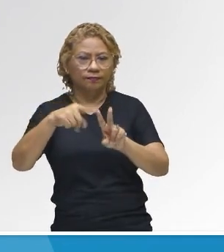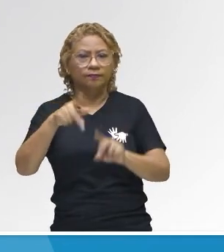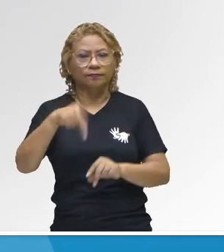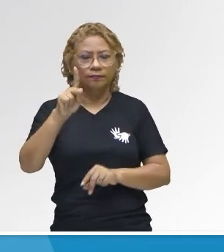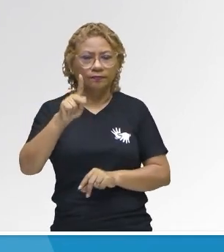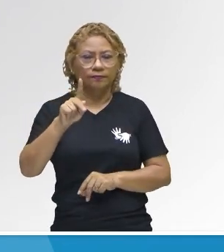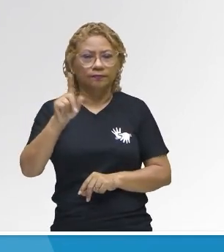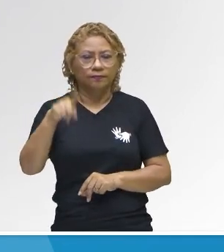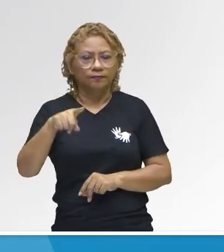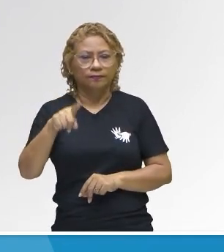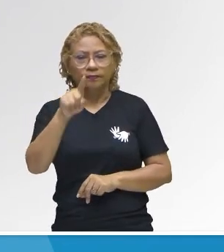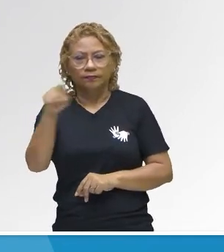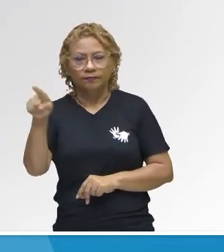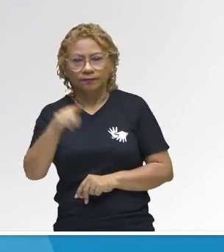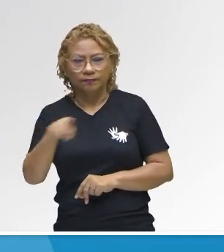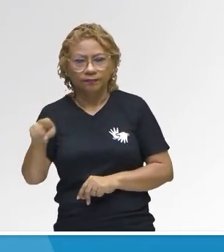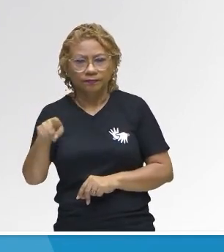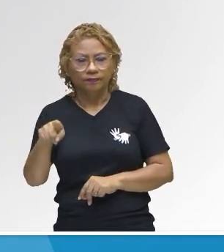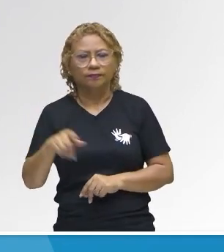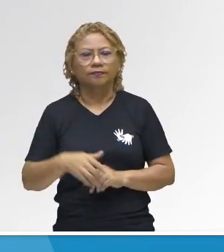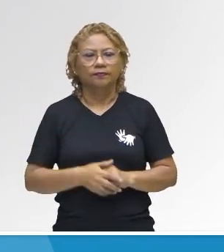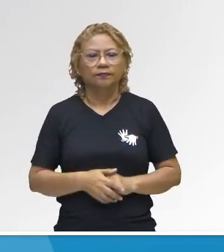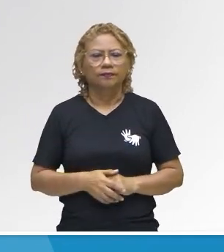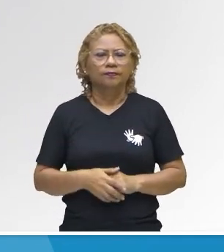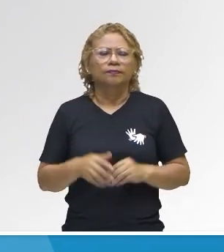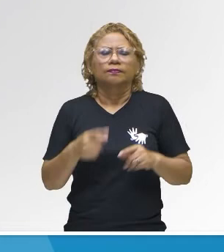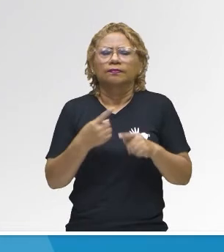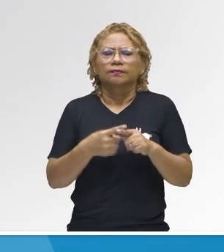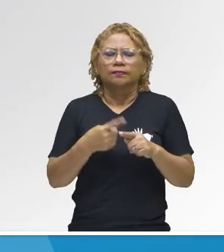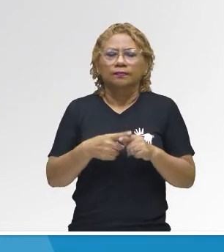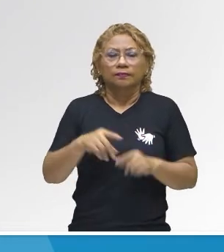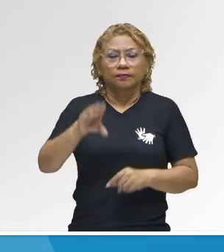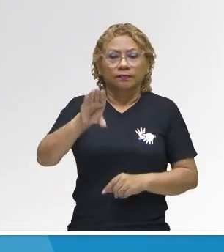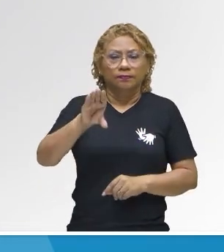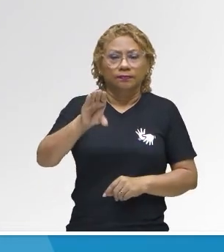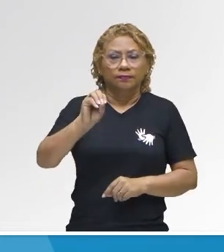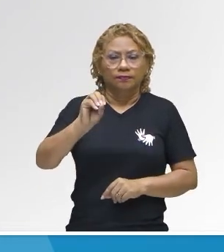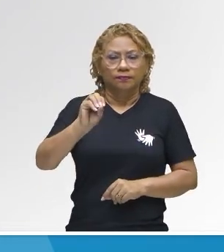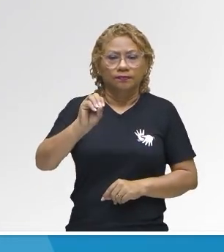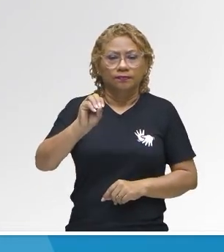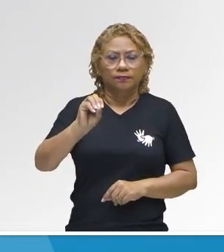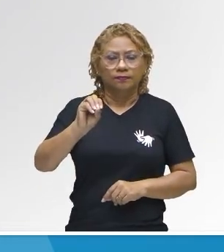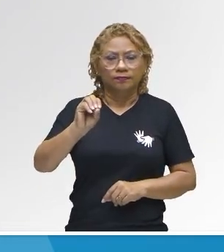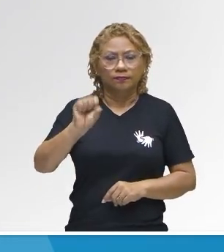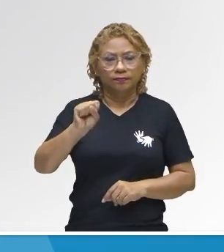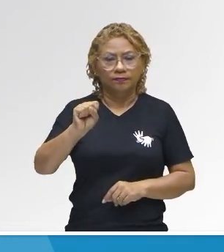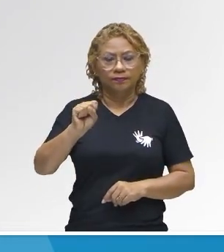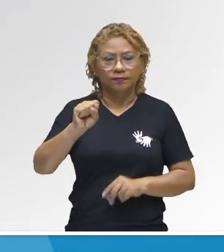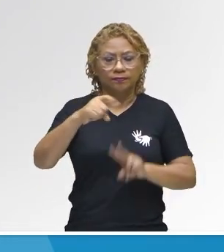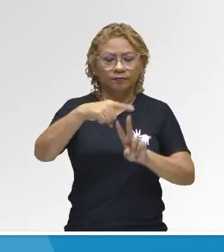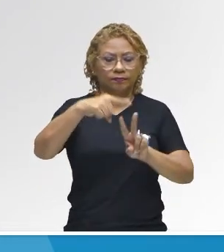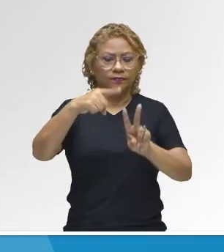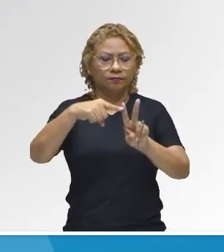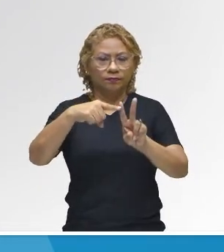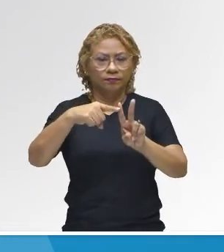o cosseno é igual a zero. Por quê? O cosseno de π sobre 2, ele é igual a